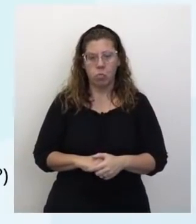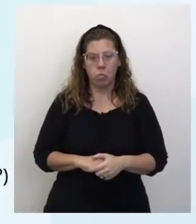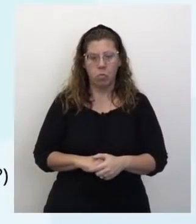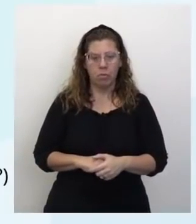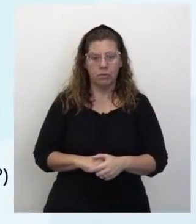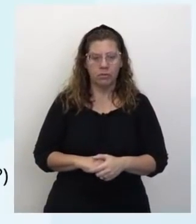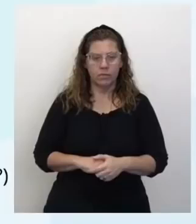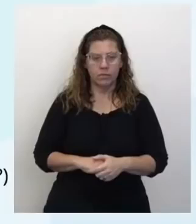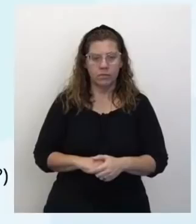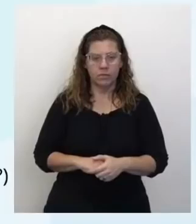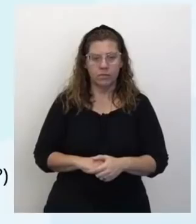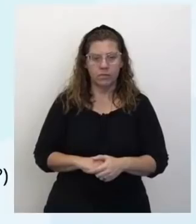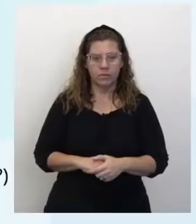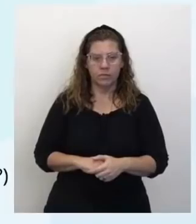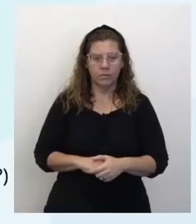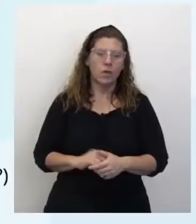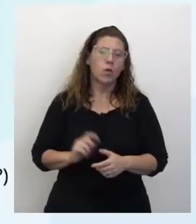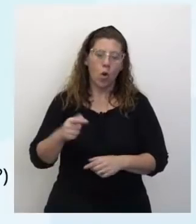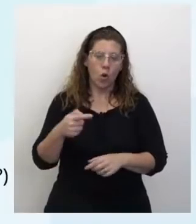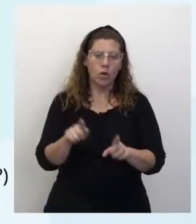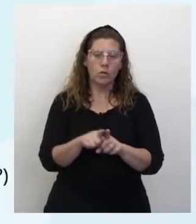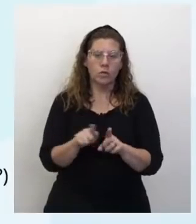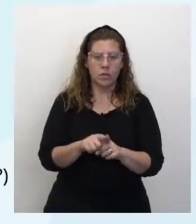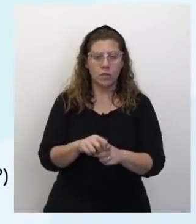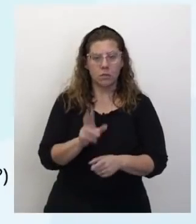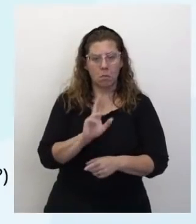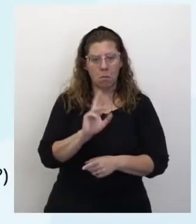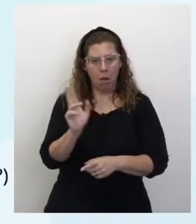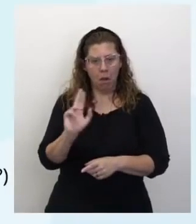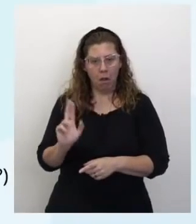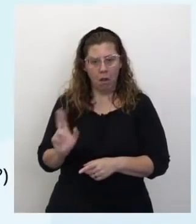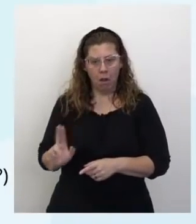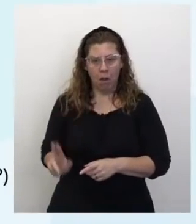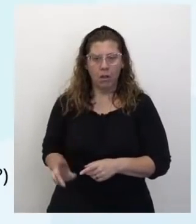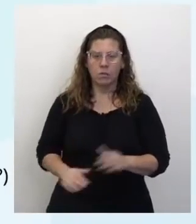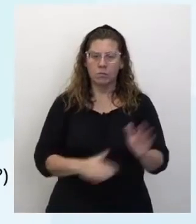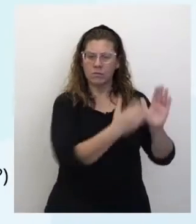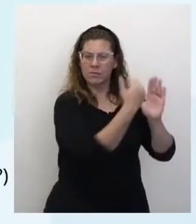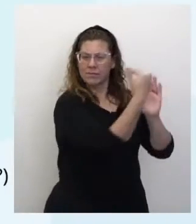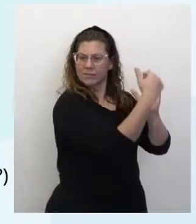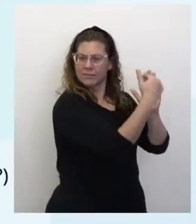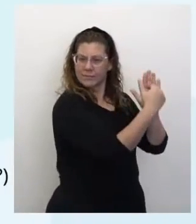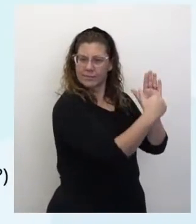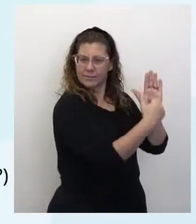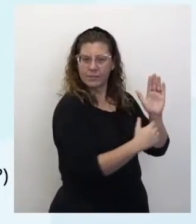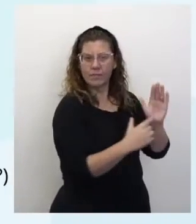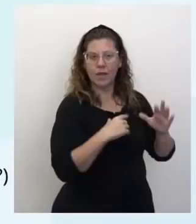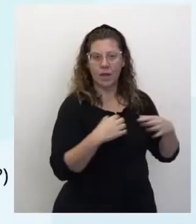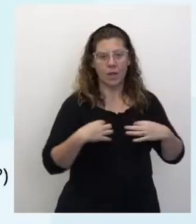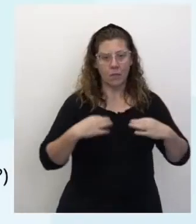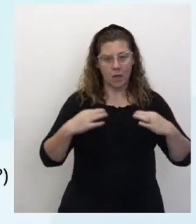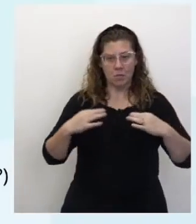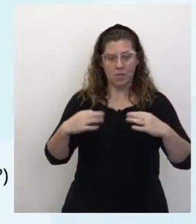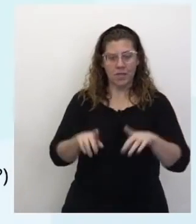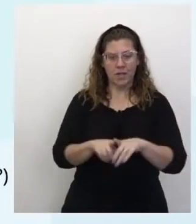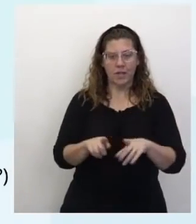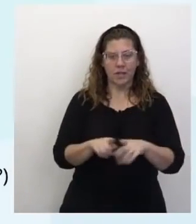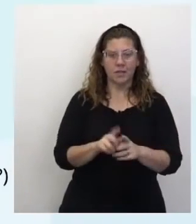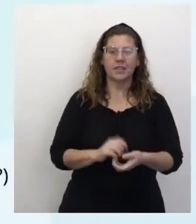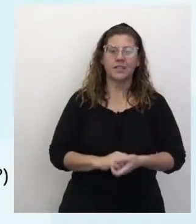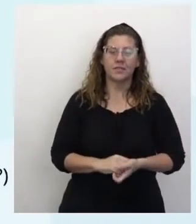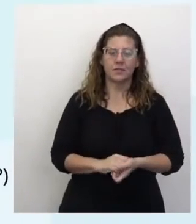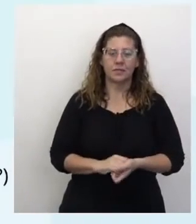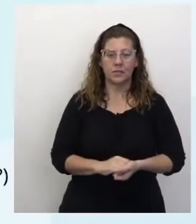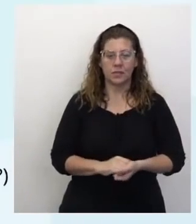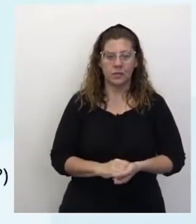aqui. Bom, eu coloquei alguns outros aqui, né? Que tem o Forever Alone, né? Que esse aqui eu tenho até a camiseta, Forever Alone, ele ainda está perdido em algum lugar. Que o Forever Alone